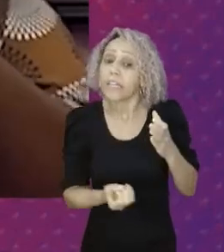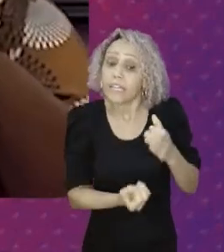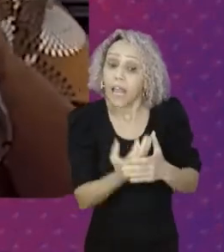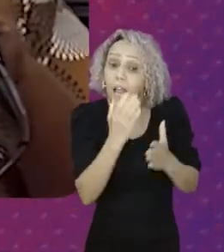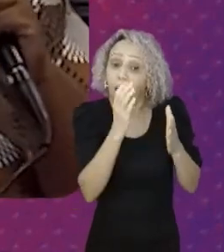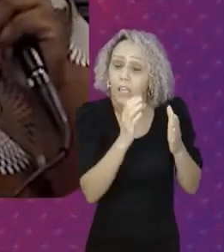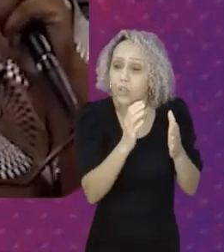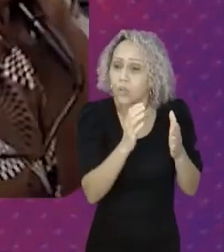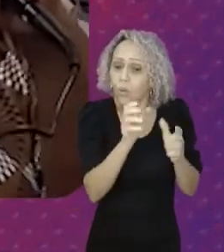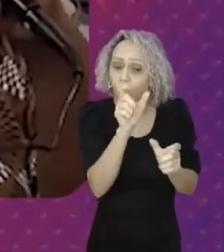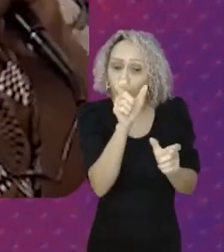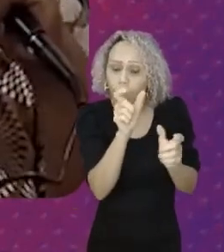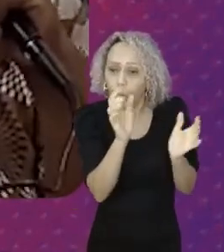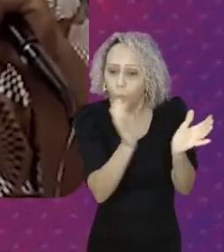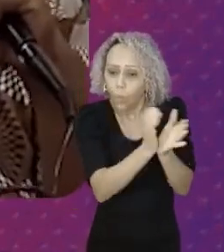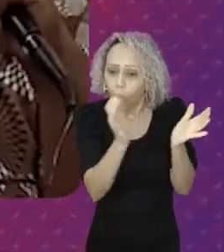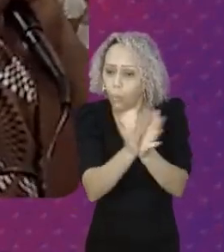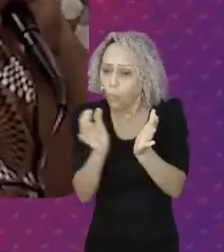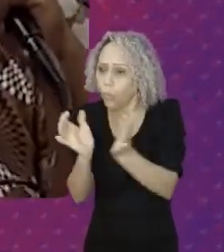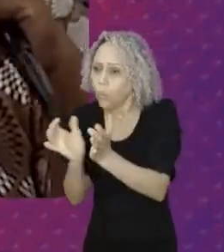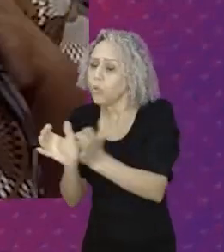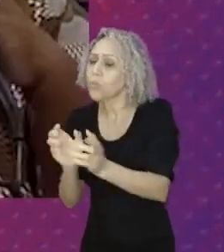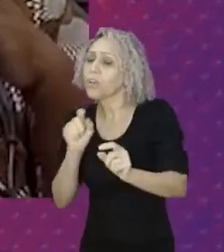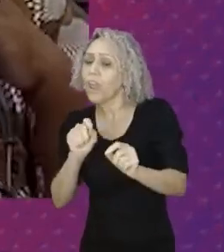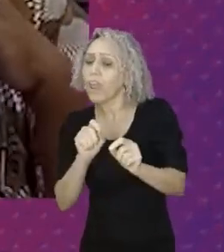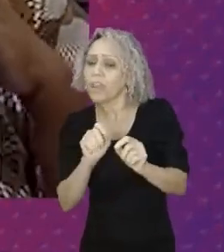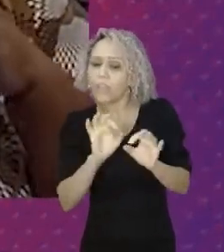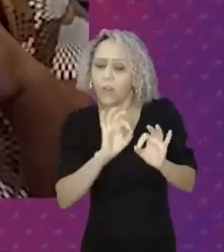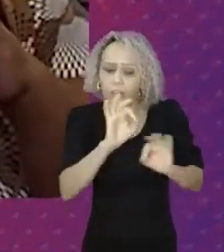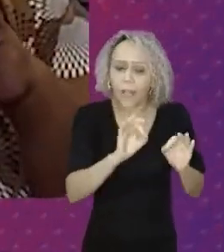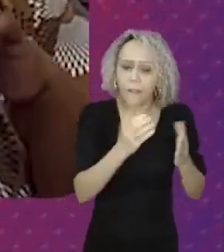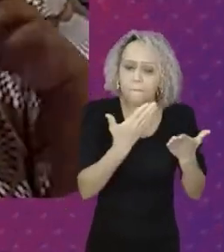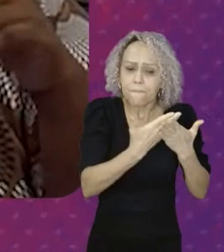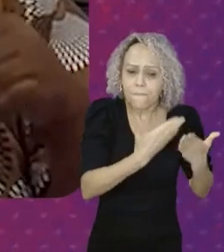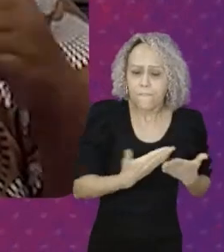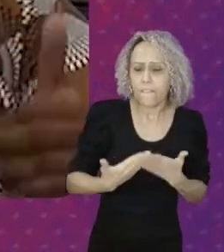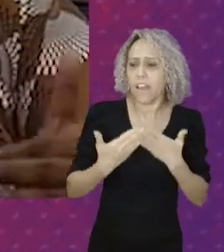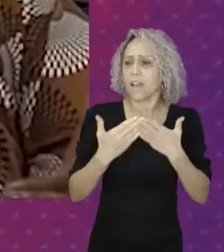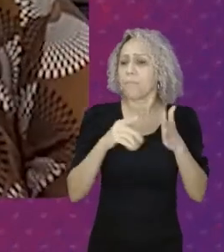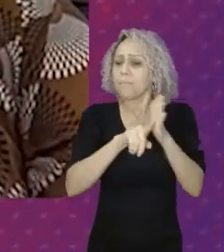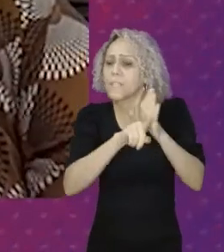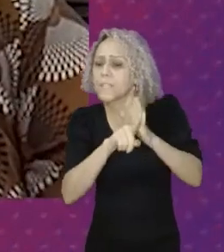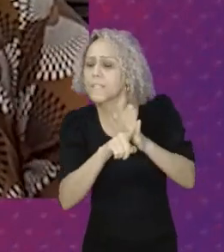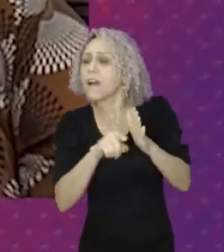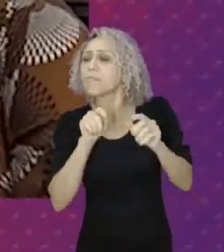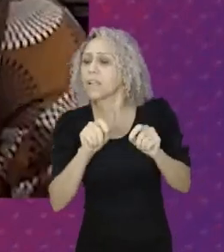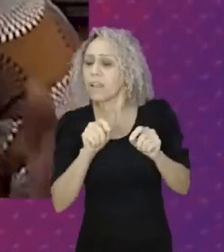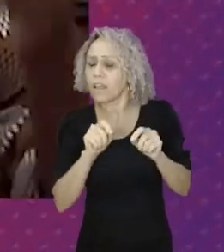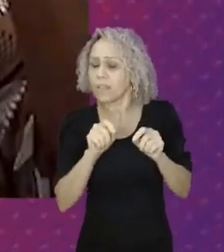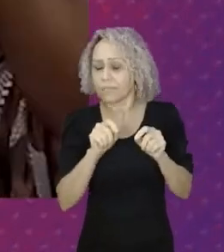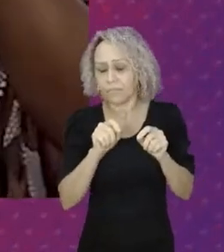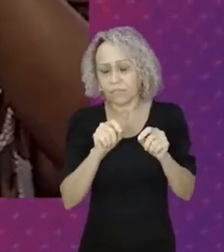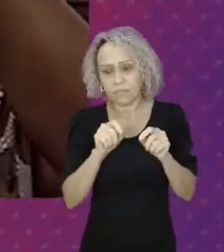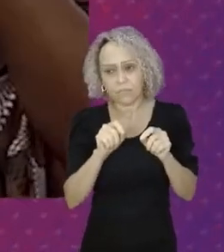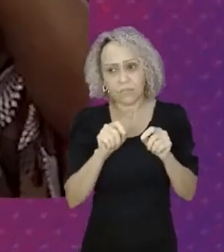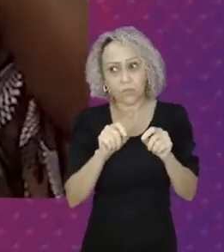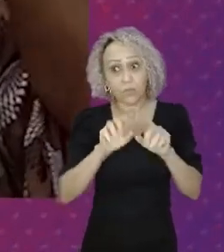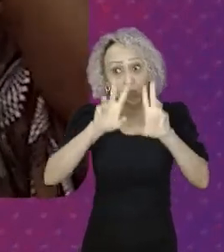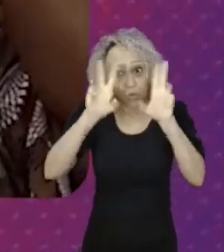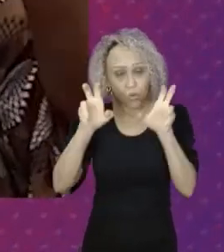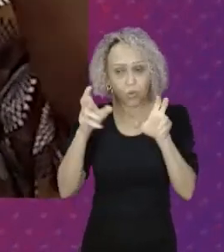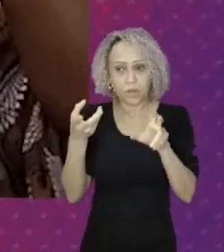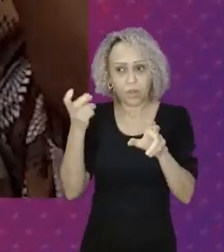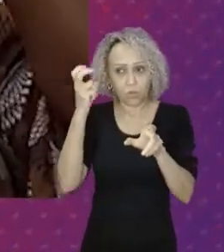a formular, a sistematizar. Porque boa parte do material que a gente usava nas escolas, e veja bem, eu